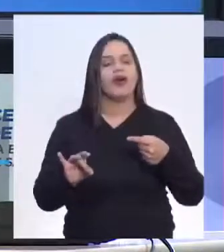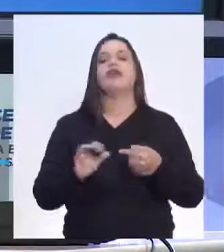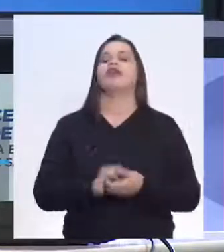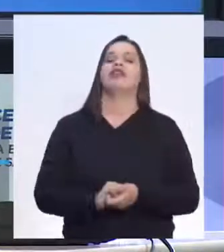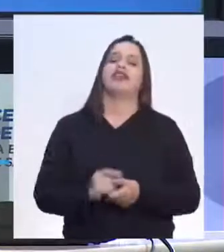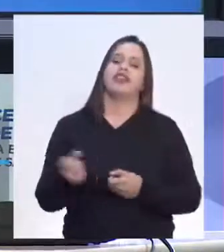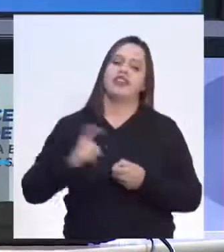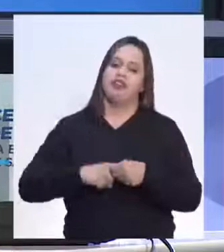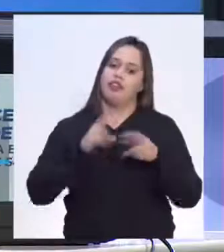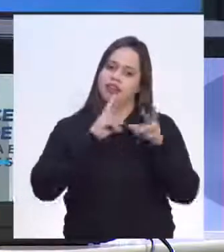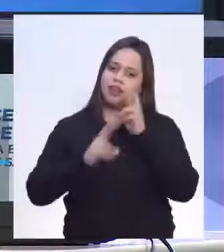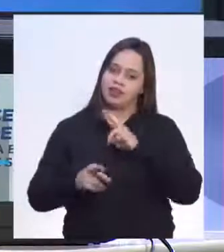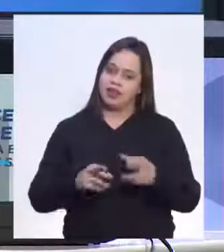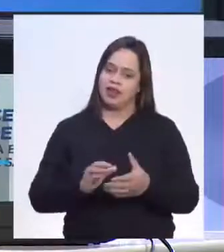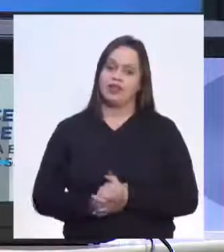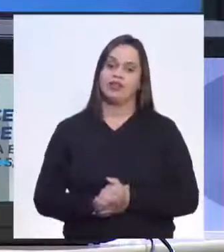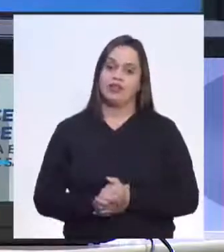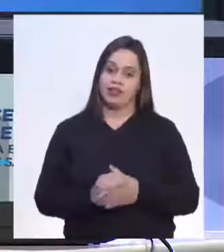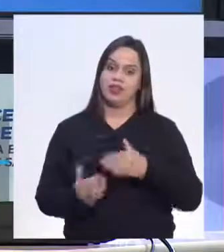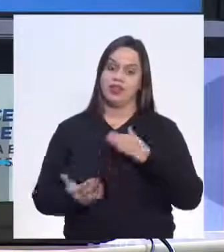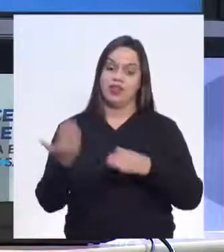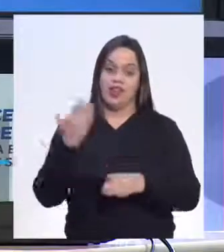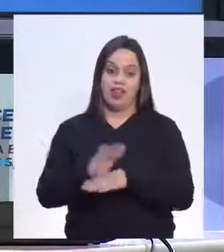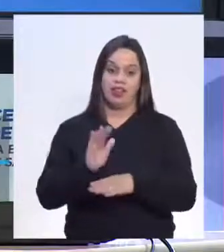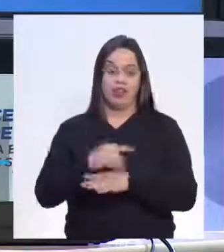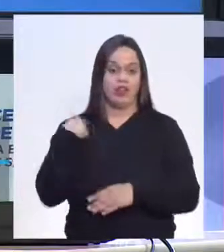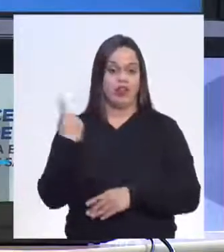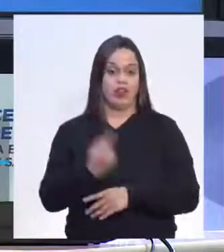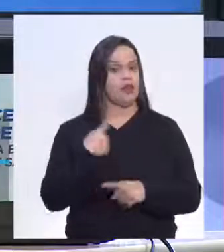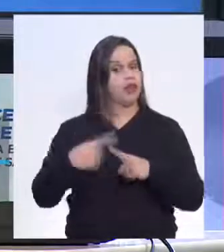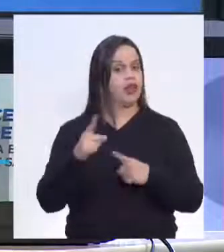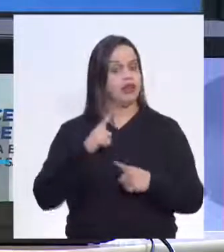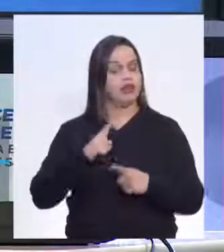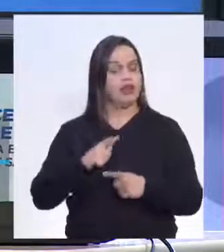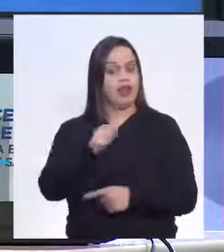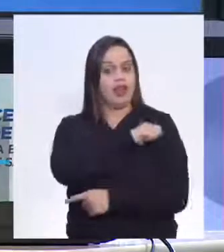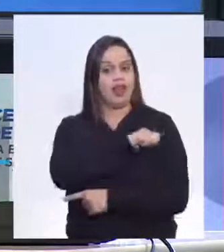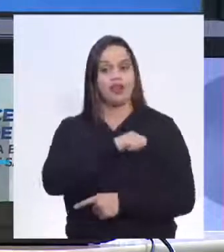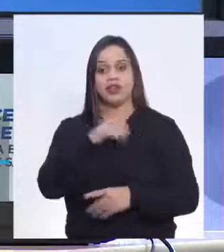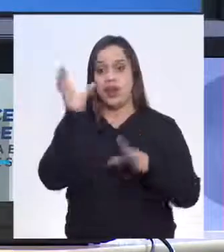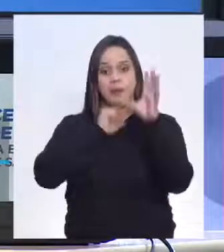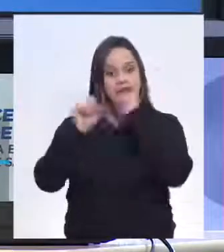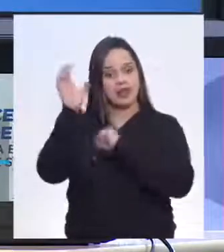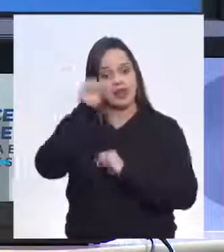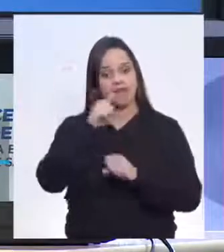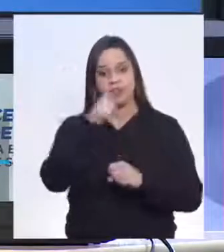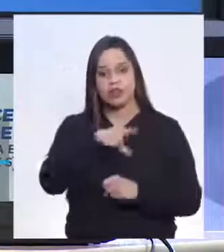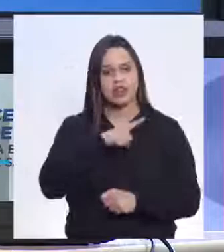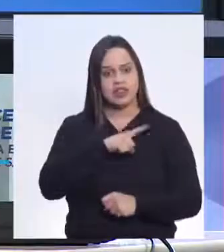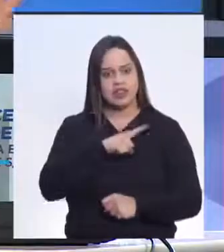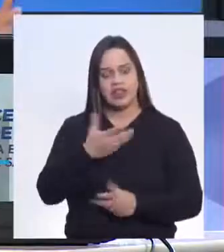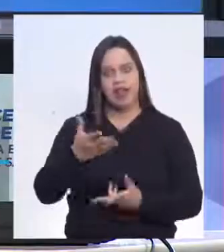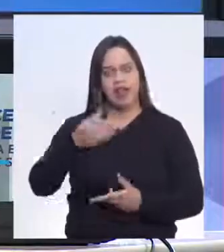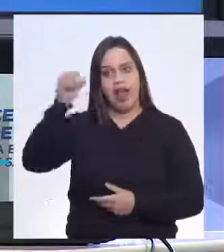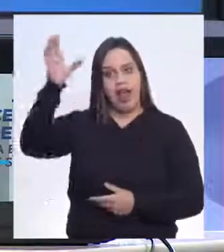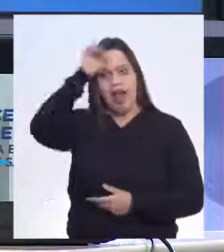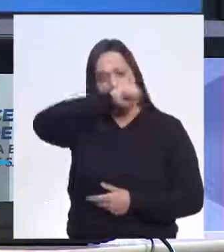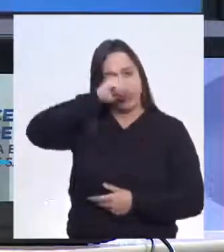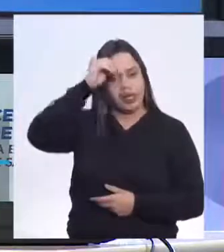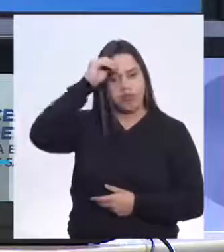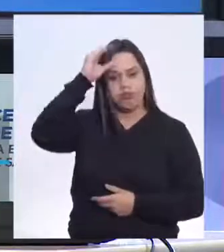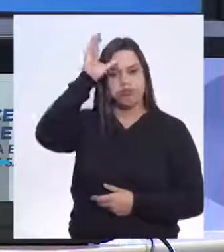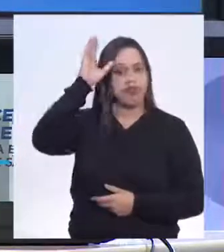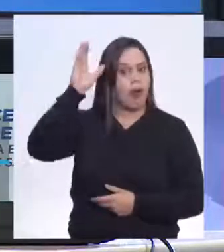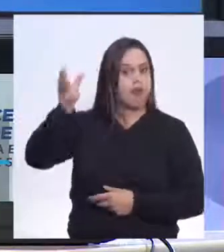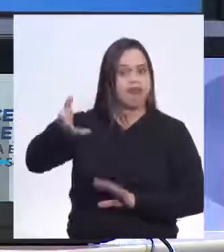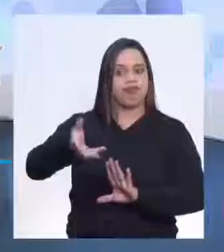com a resposta. Facilita muito para a gente, porque tem muitos alunos ali que estão aprendendo. Vocês têm uma velocidade para aprender que é impressionante,